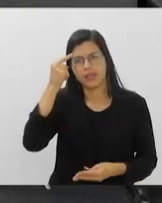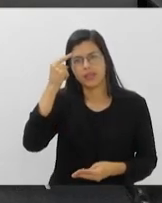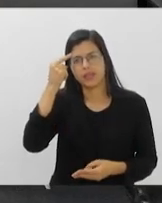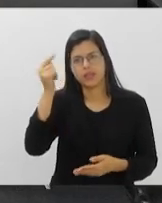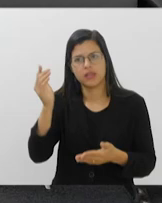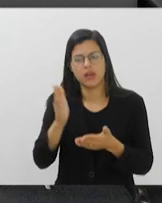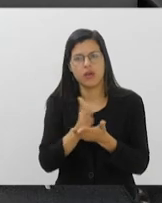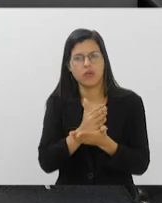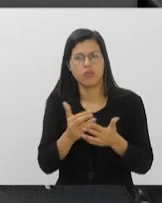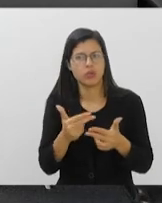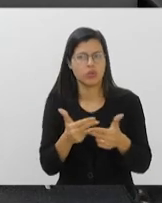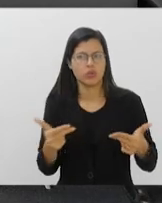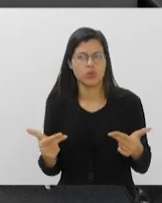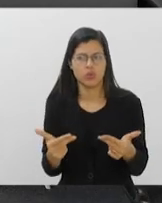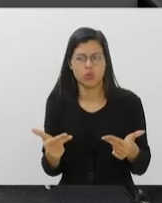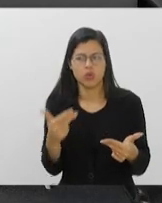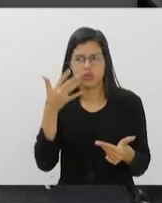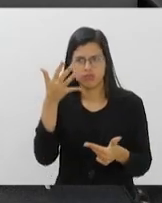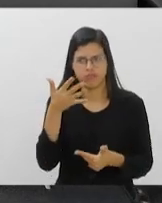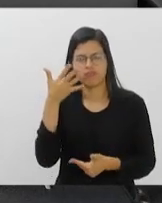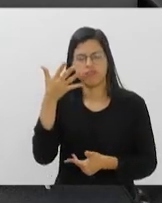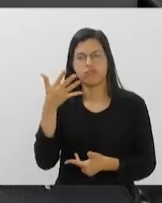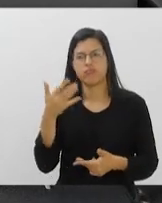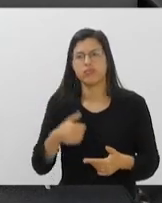foram me afetando assim